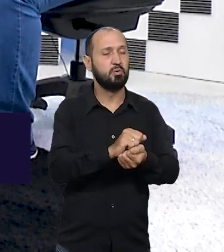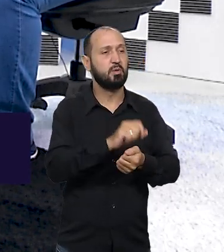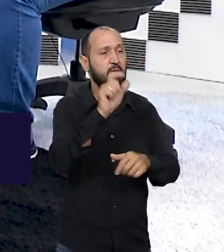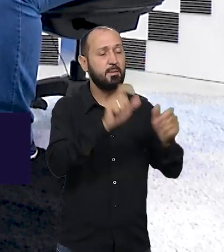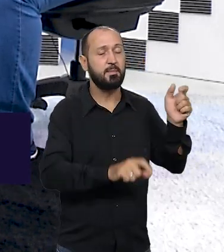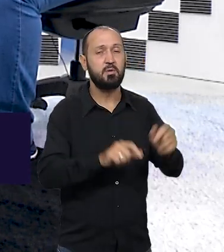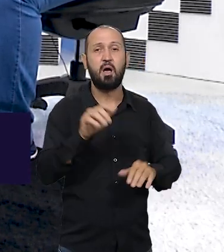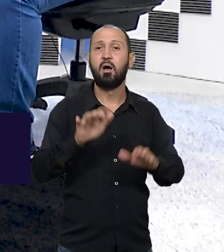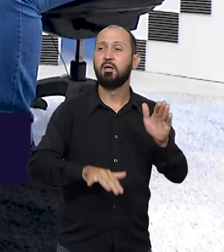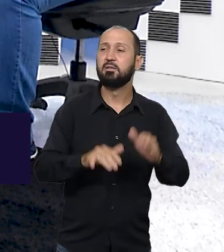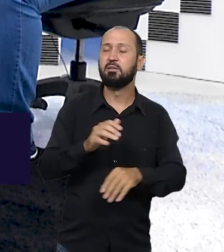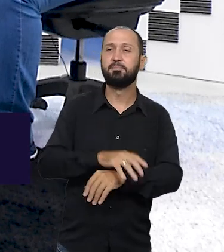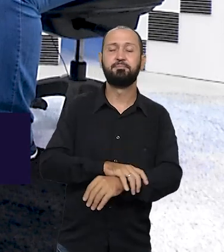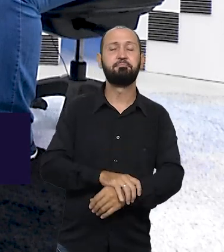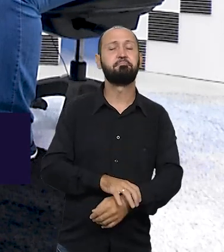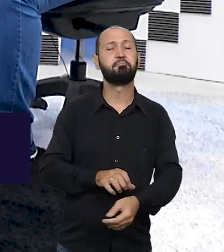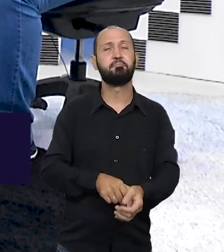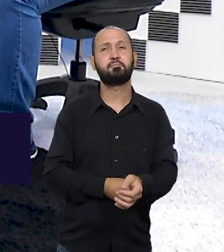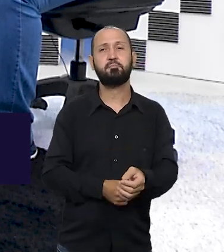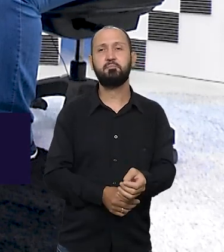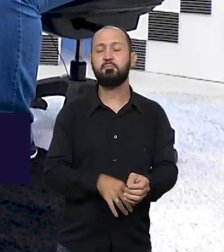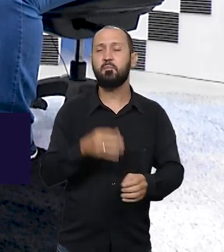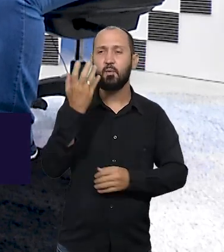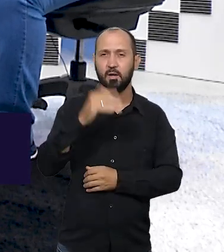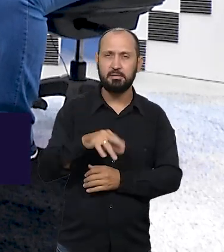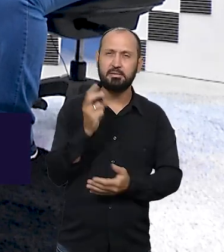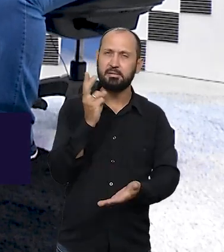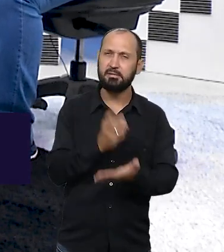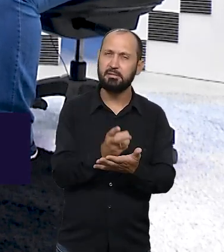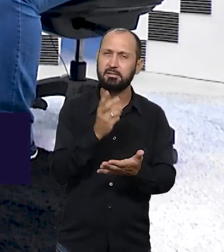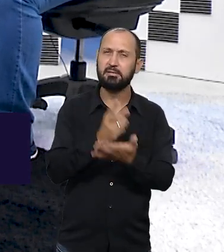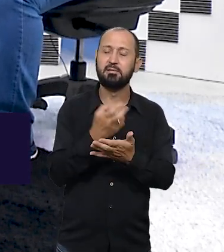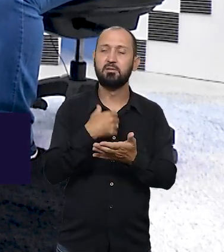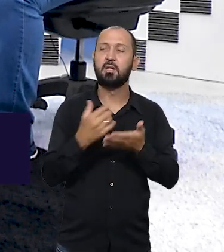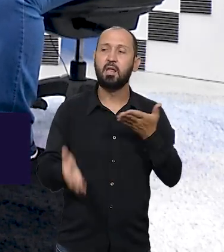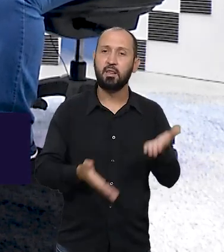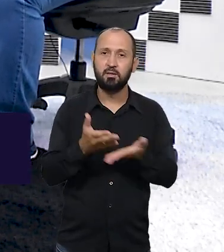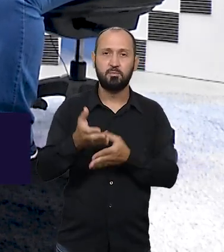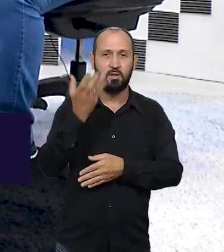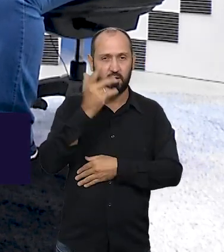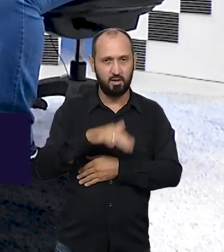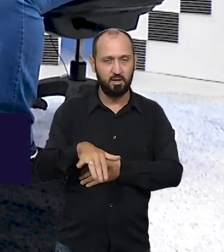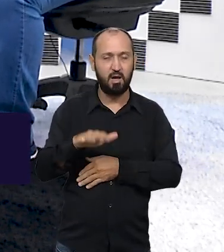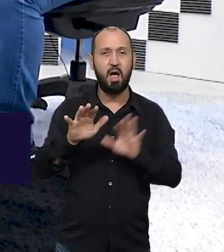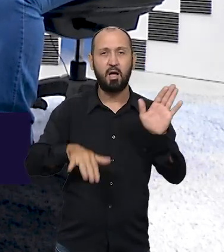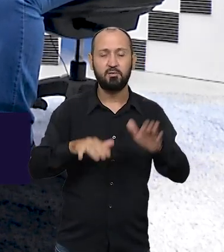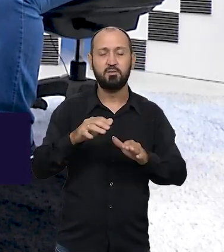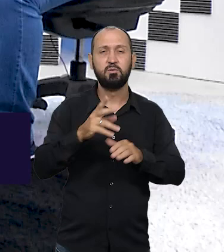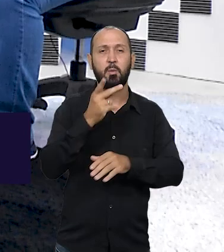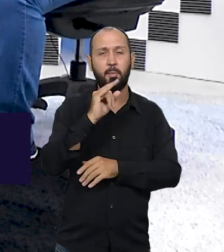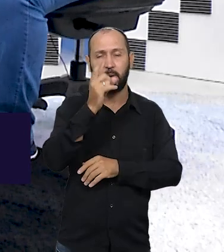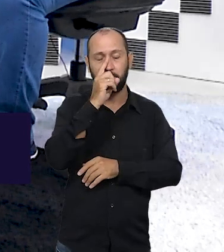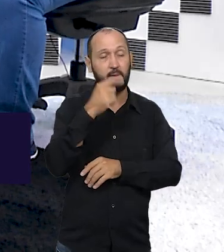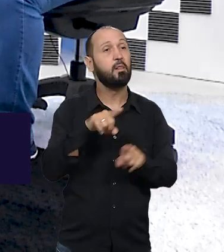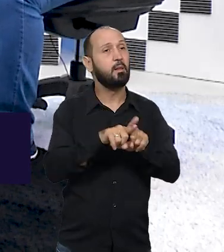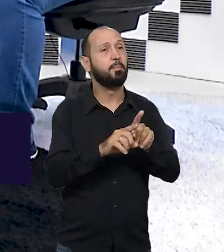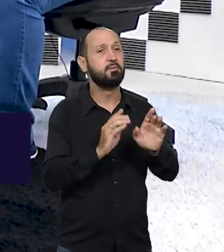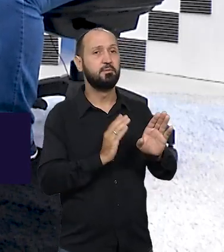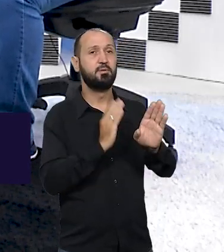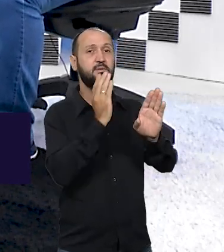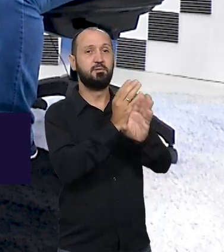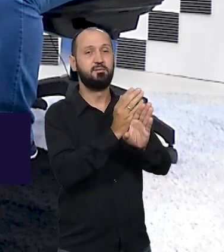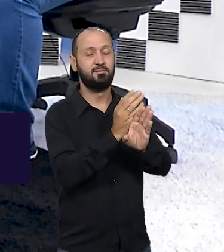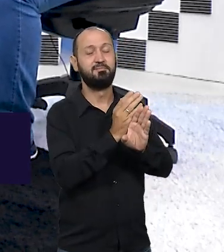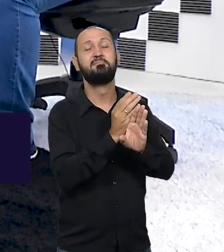claro, toda vez que a gente busca o tratamento das crianças, muitos dos pais estão sendo diagnosticados. Então, tem hoje